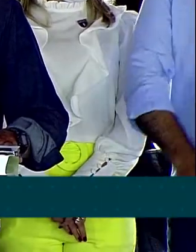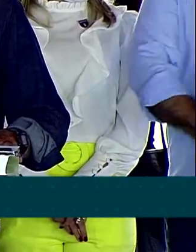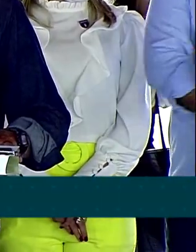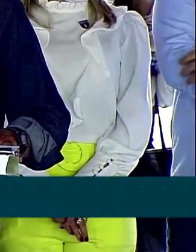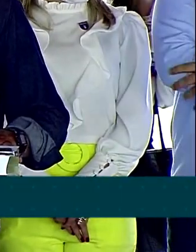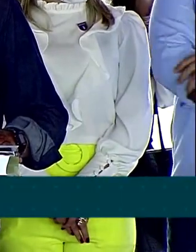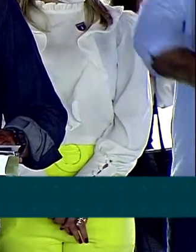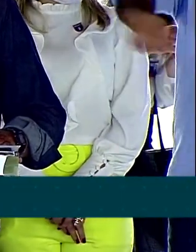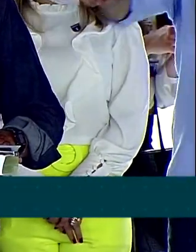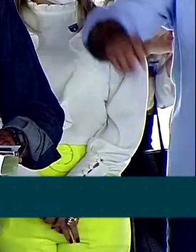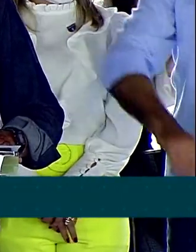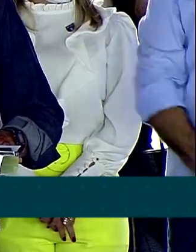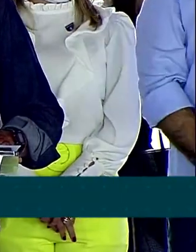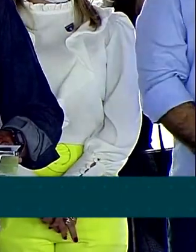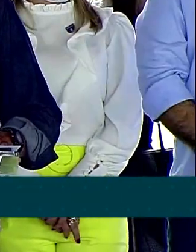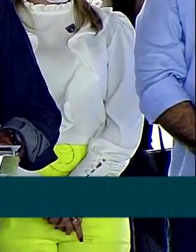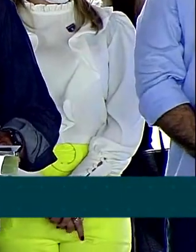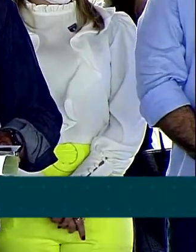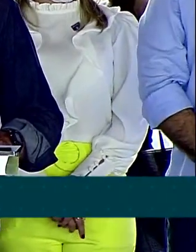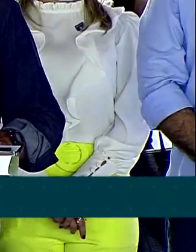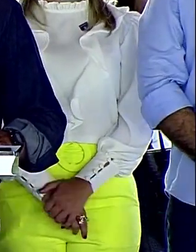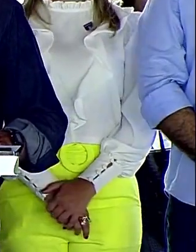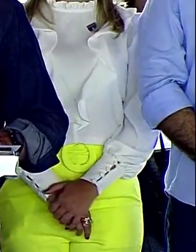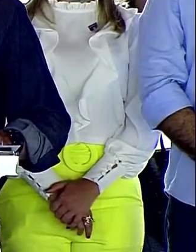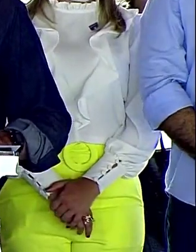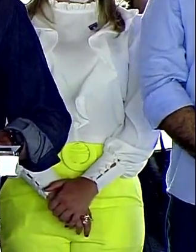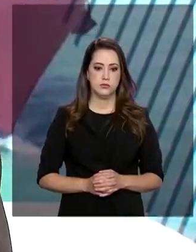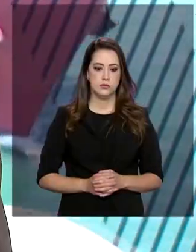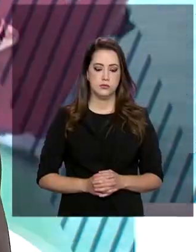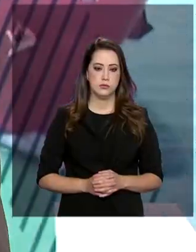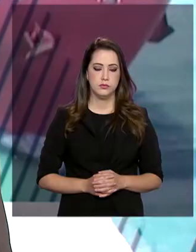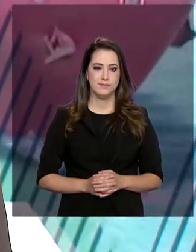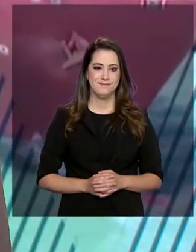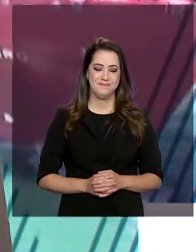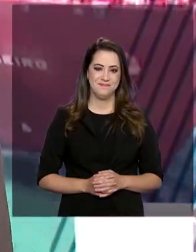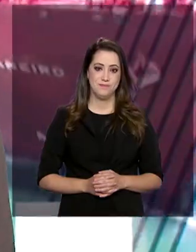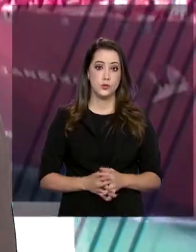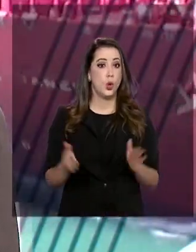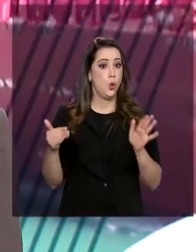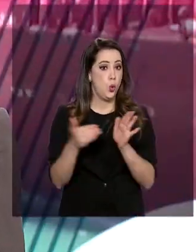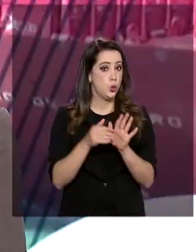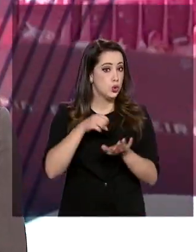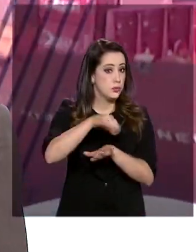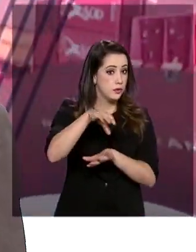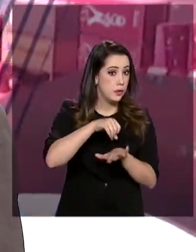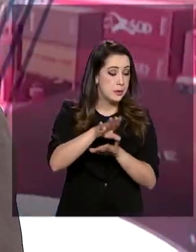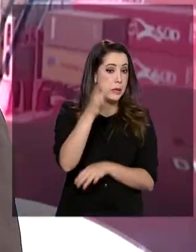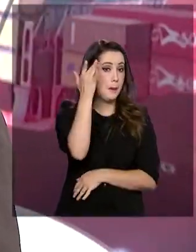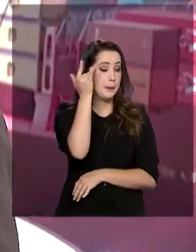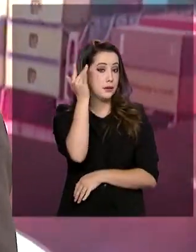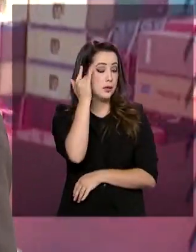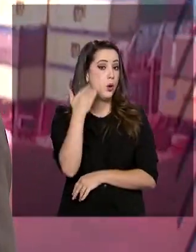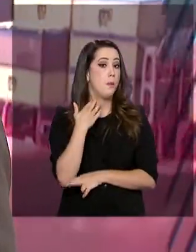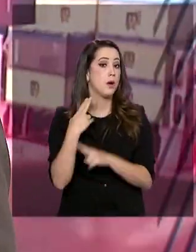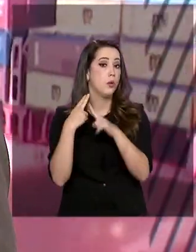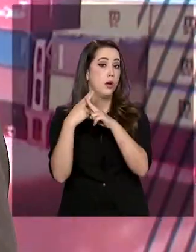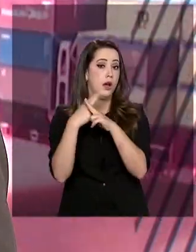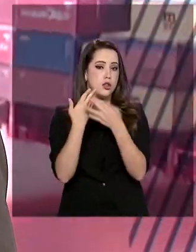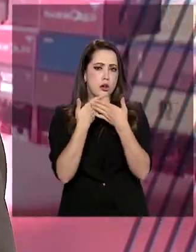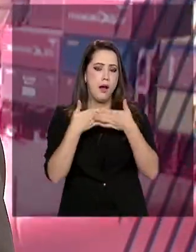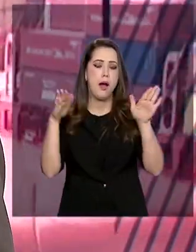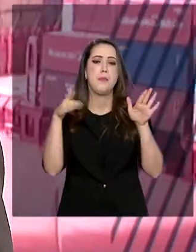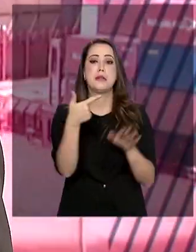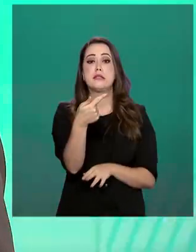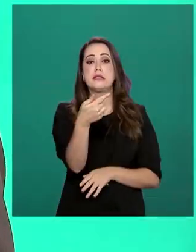brasileiro, nós atingiremos os nossos objetivos. E uma última informação. Amanhã, a Caixa abre